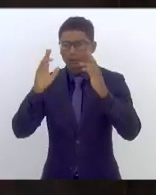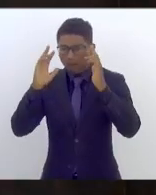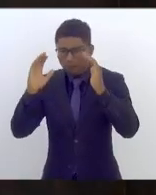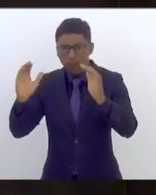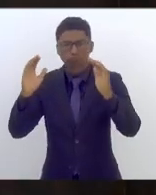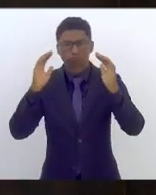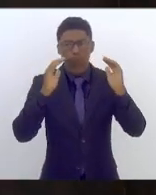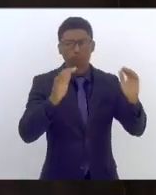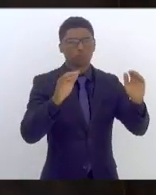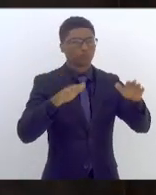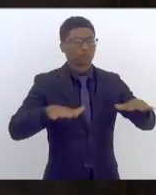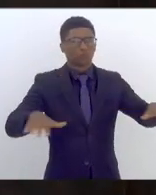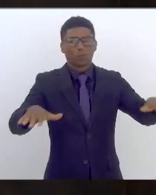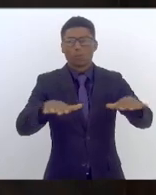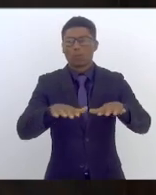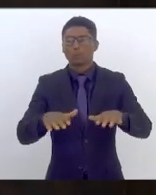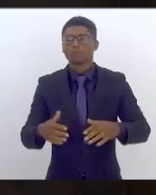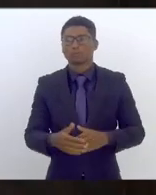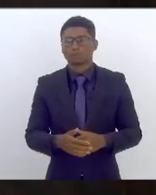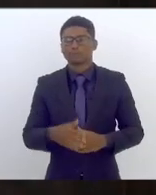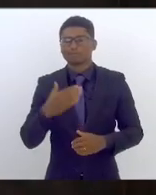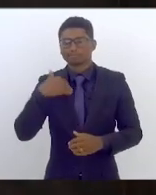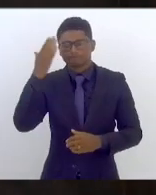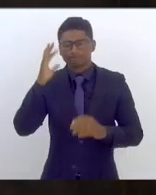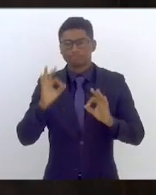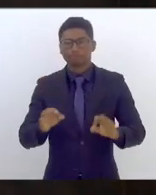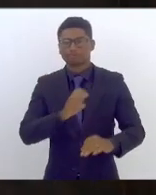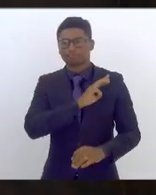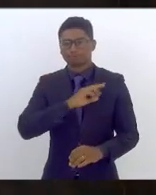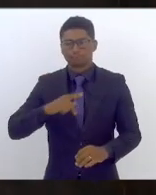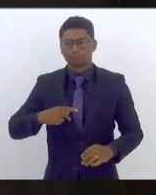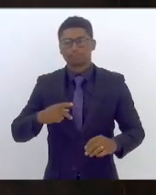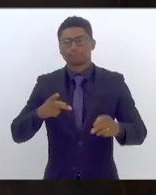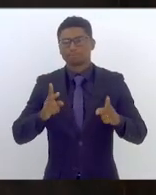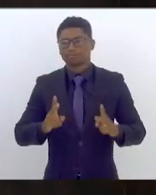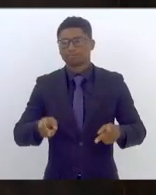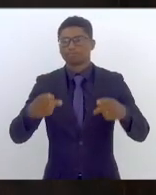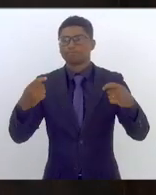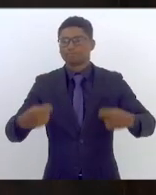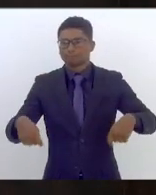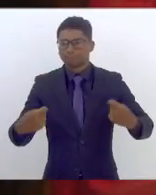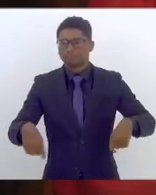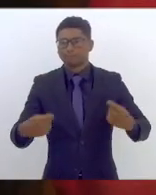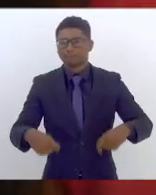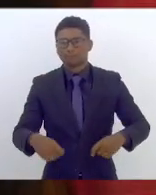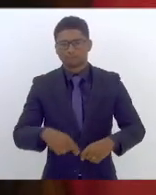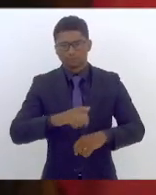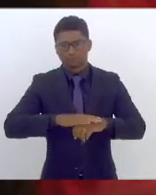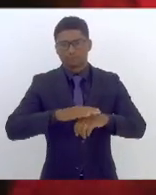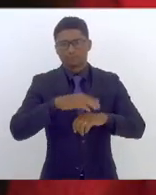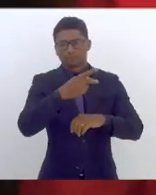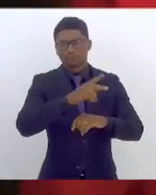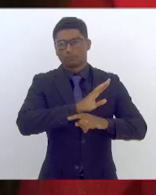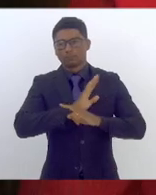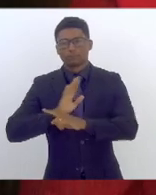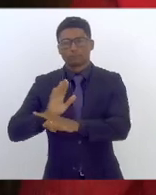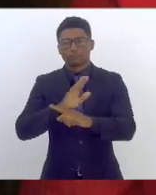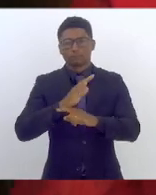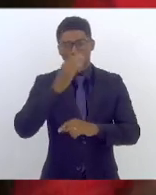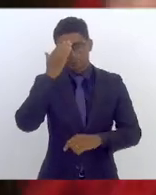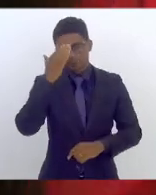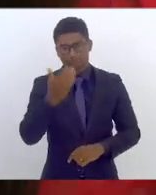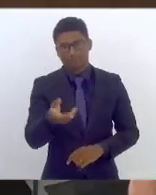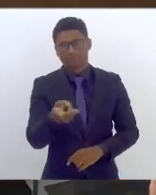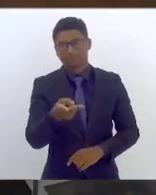tenho certeza que o nosso ministério público ganhará sempre e precisará sempre da mão da ajuda de vossa excelência tá obrigado